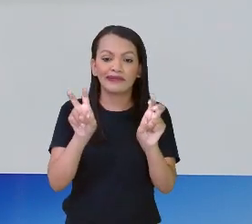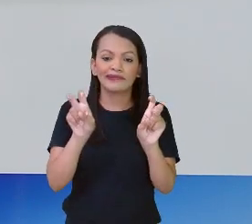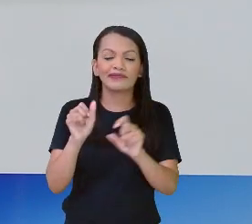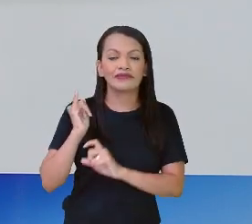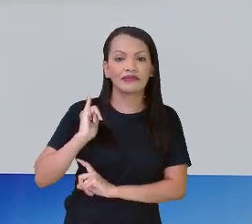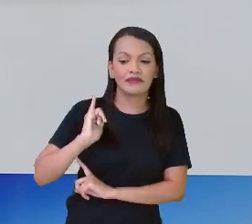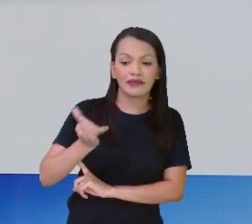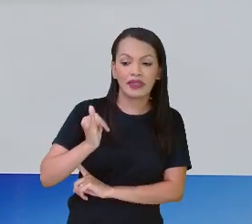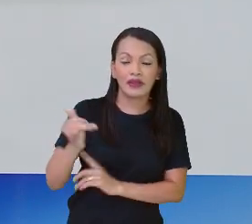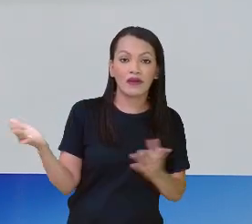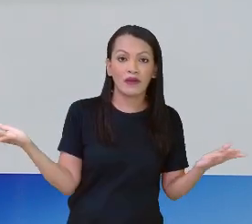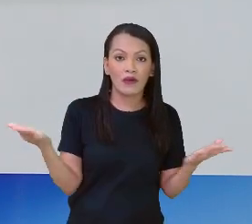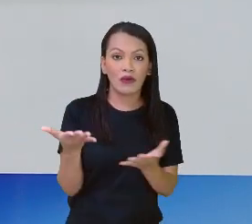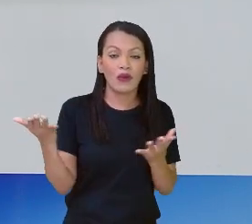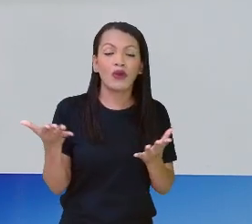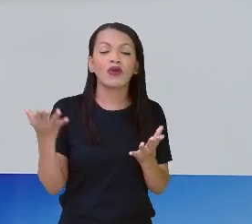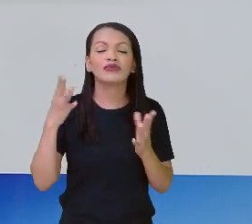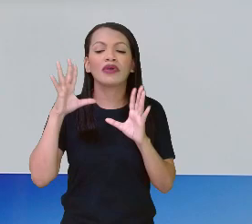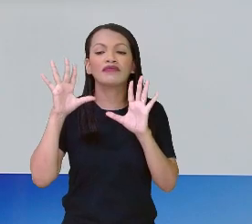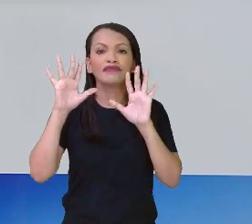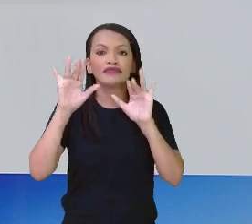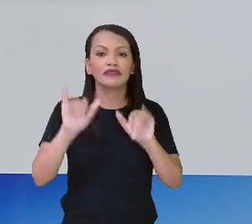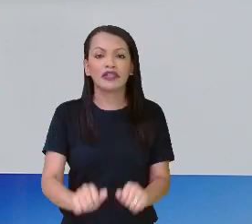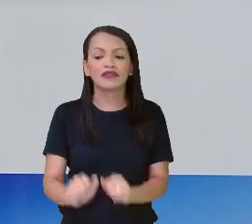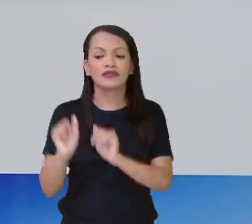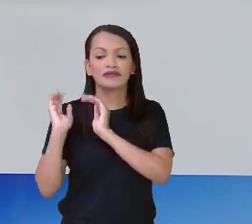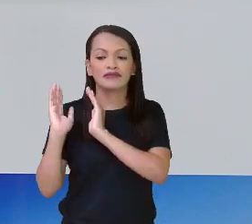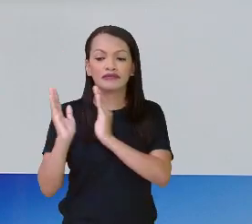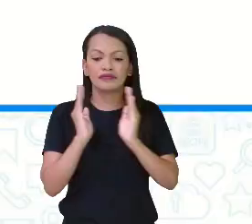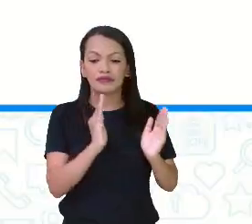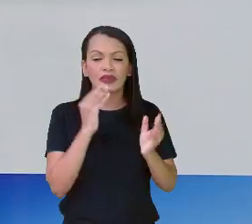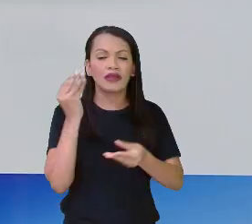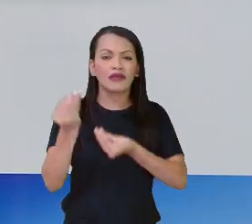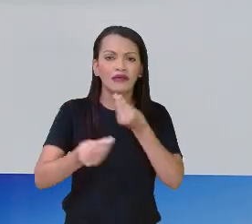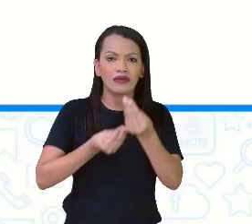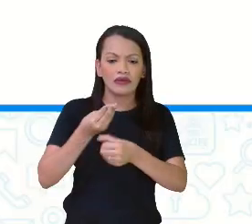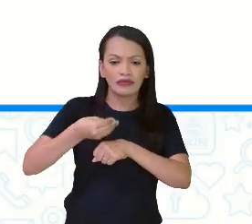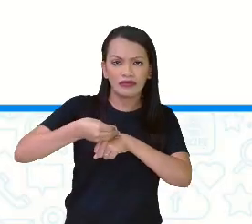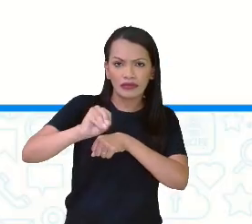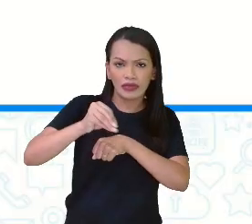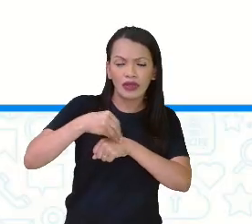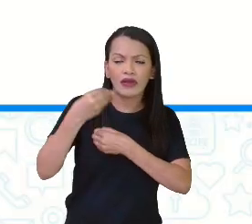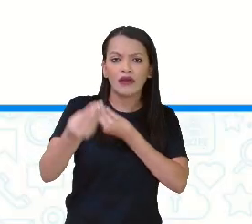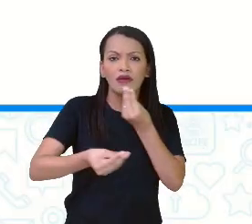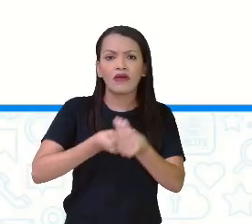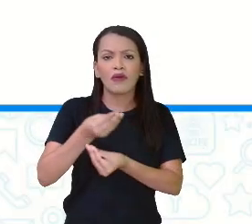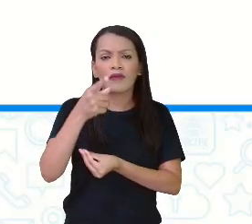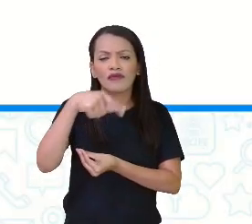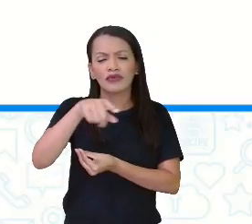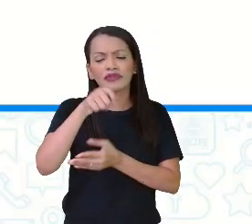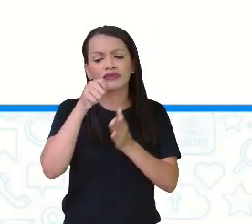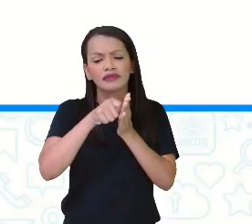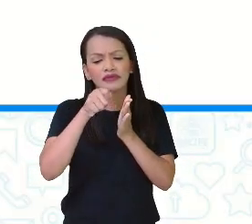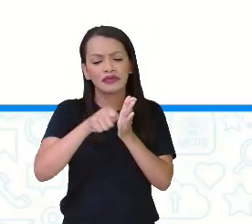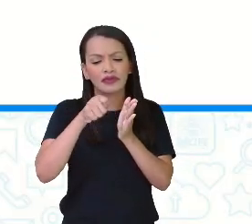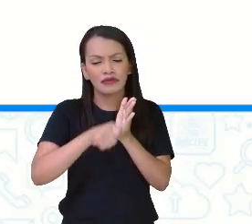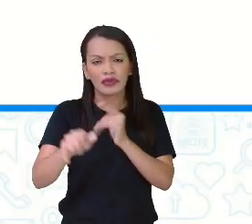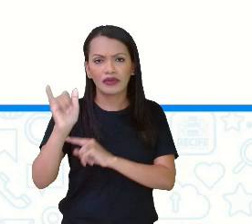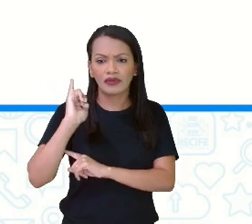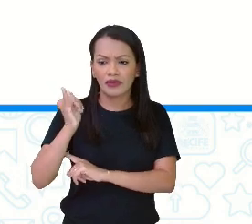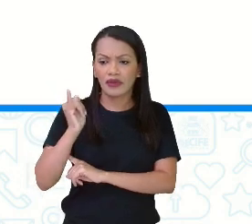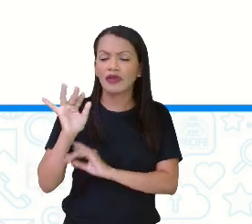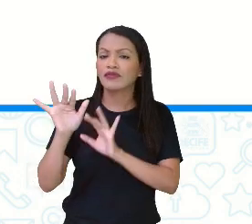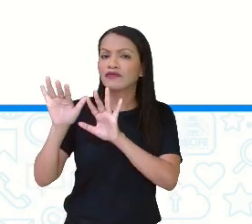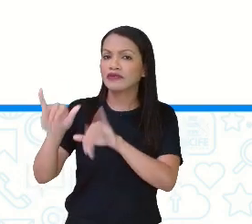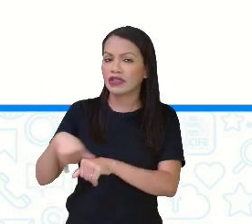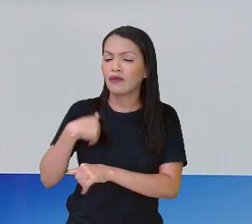para finalizar essa sequência, eu vou te dar algumas dicas de como escrever um conto e no final vou ler um conto